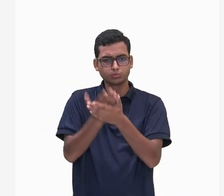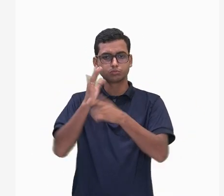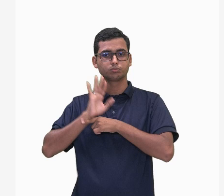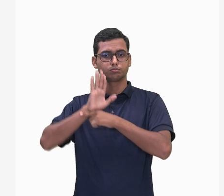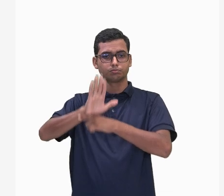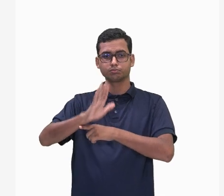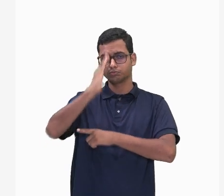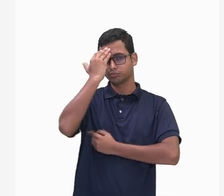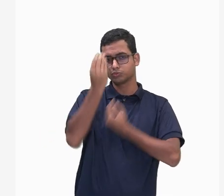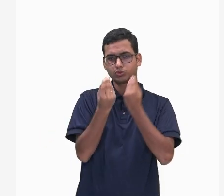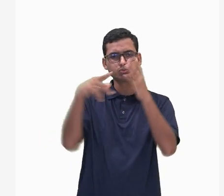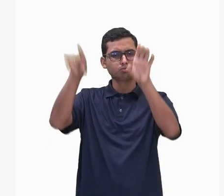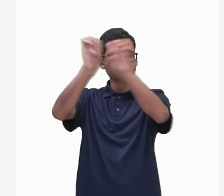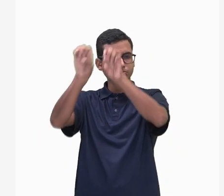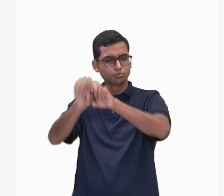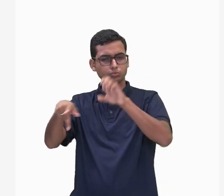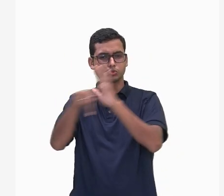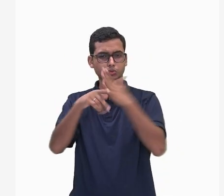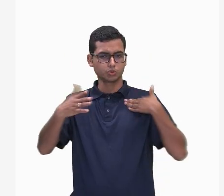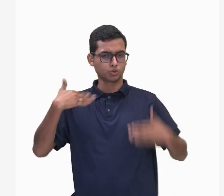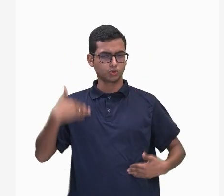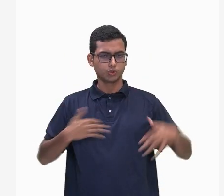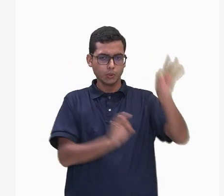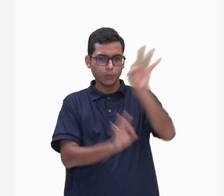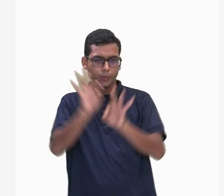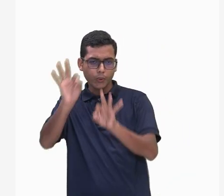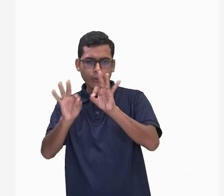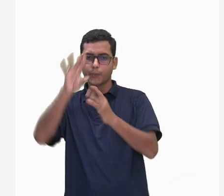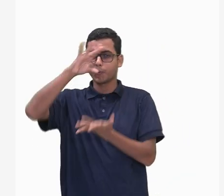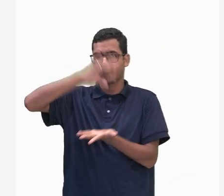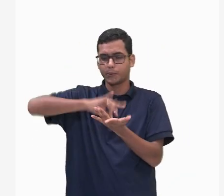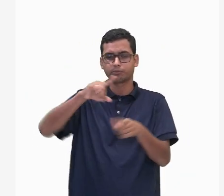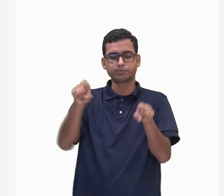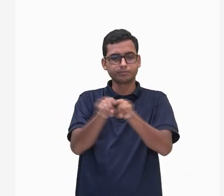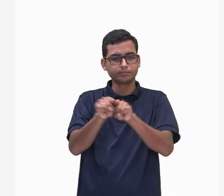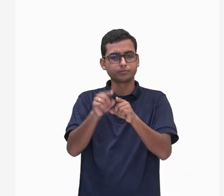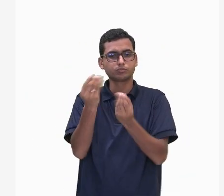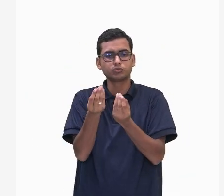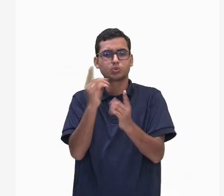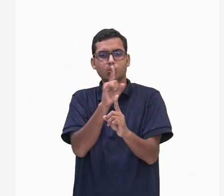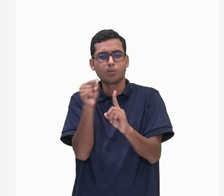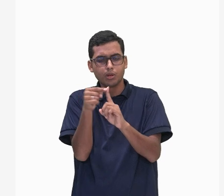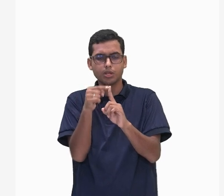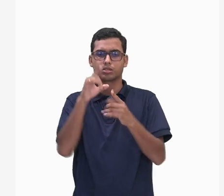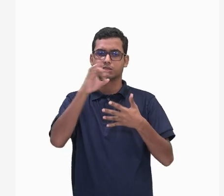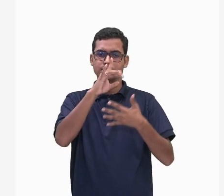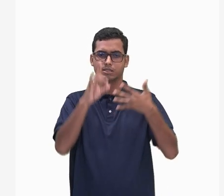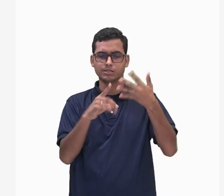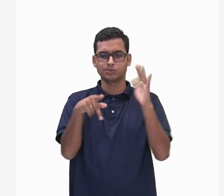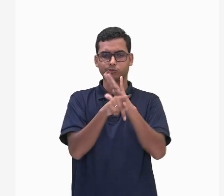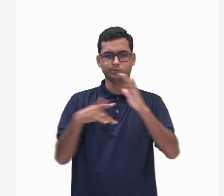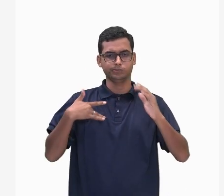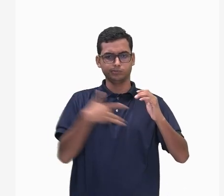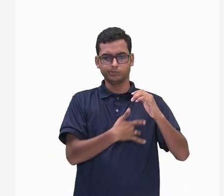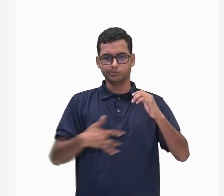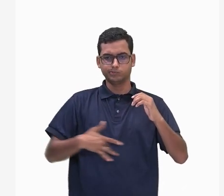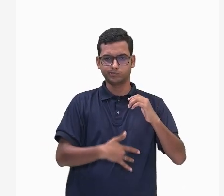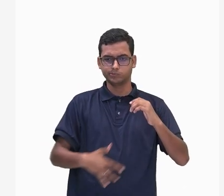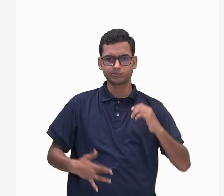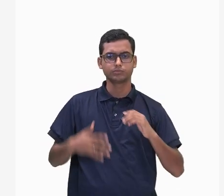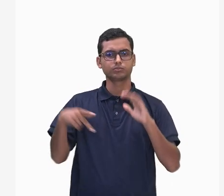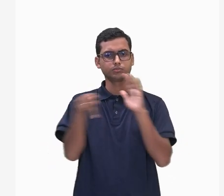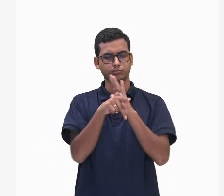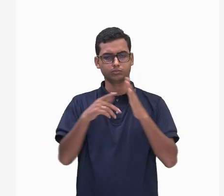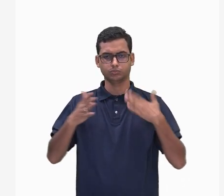a entender como as estruturas do corpo estão organizadas e como elas desempenham suas funções. Então,